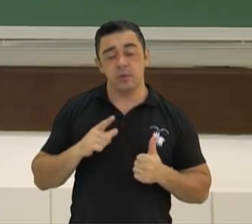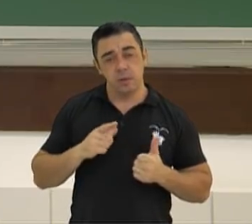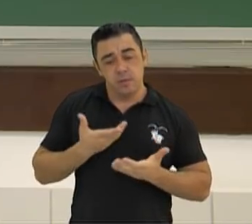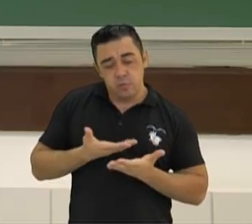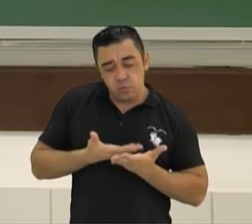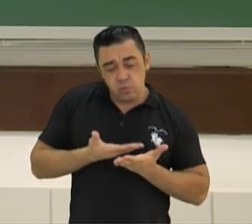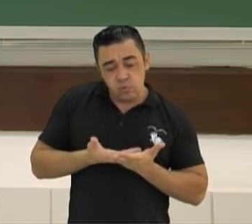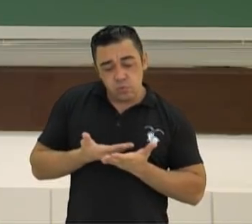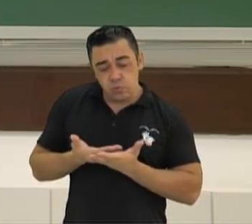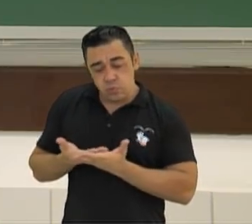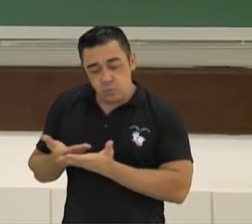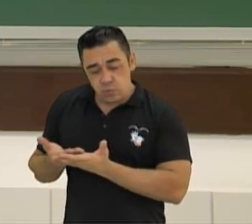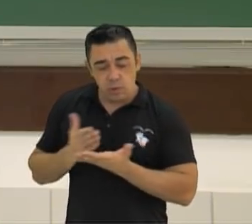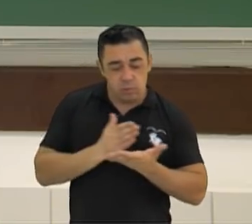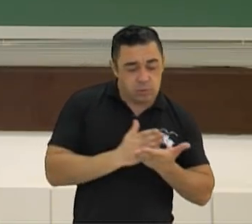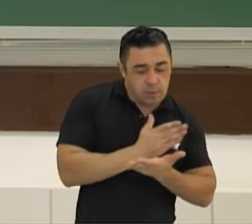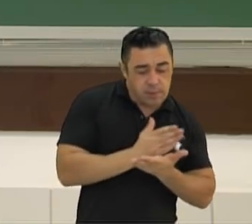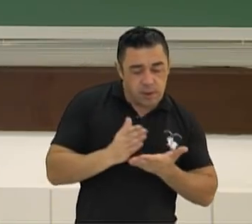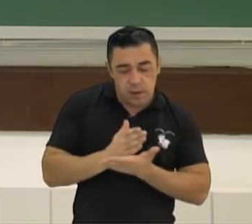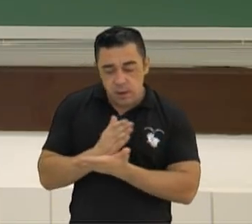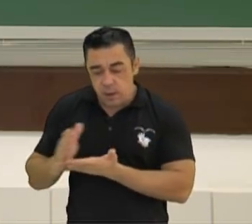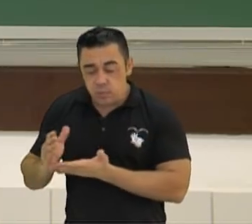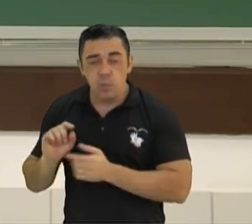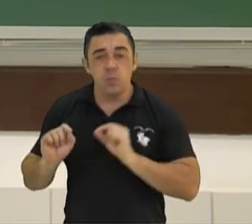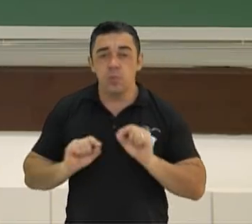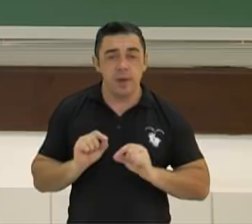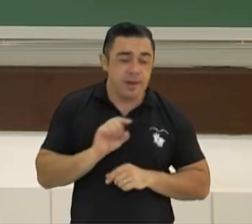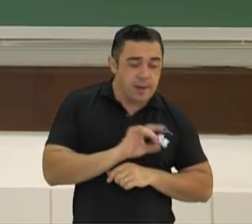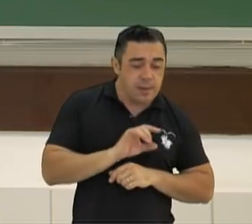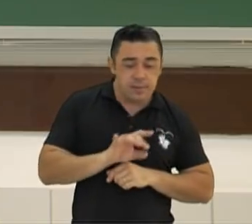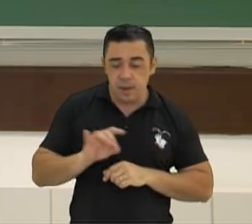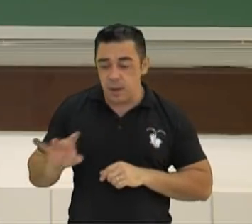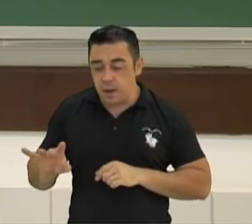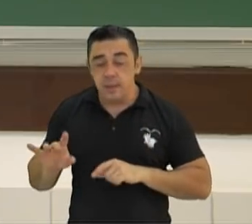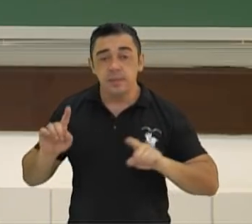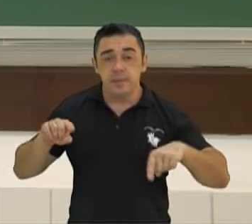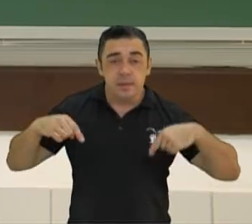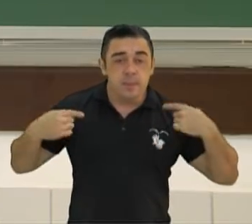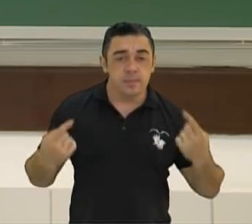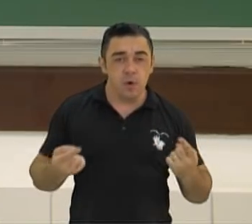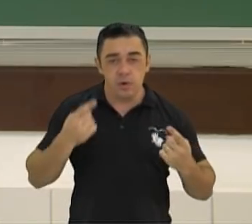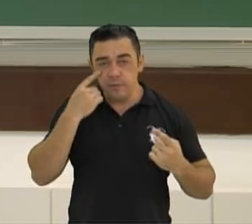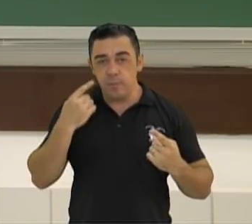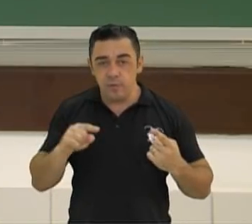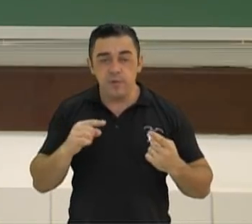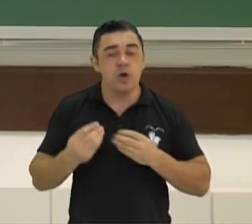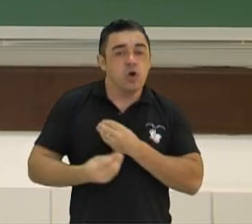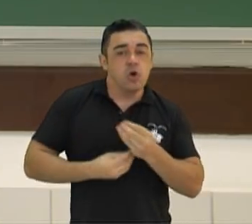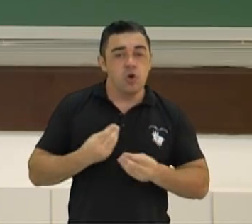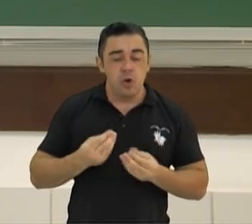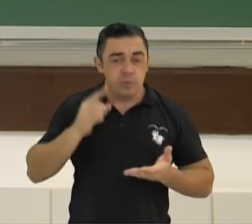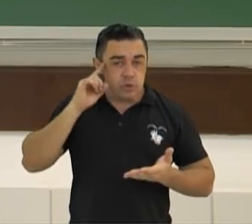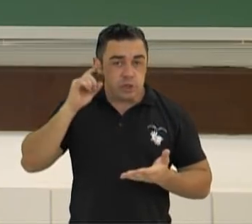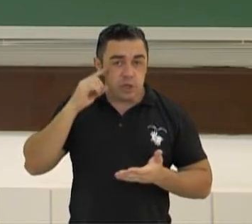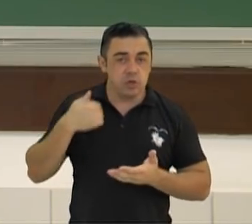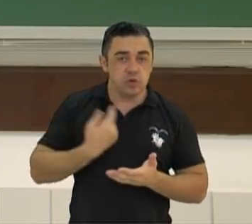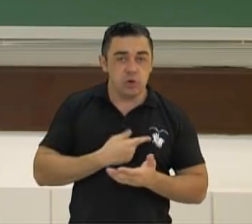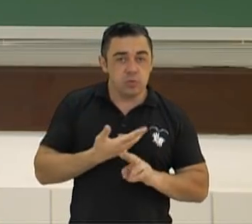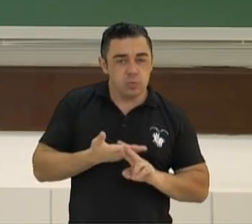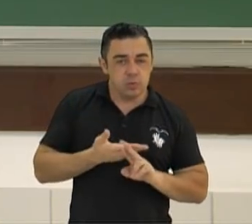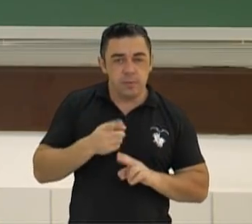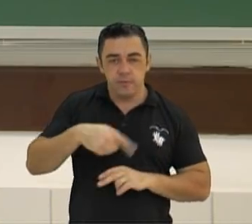eles separadamente, o que é cada um, e depois nós vamos fazendo a aplicação no dia a dia, para vocês entenderem